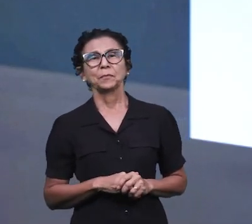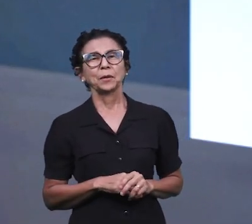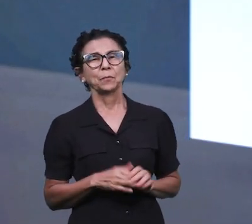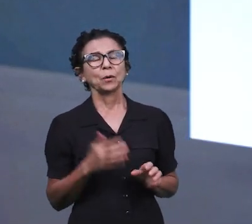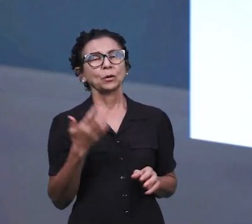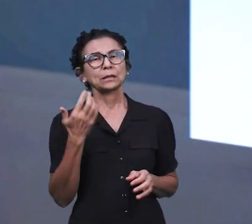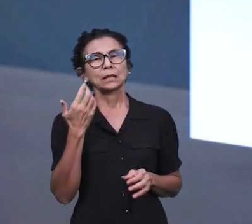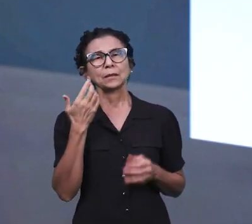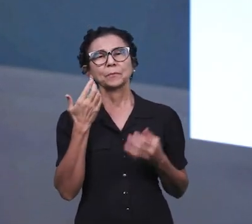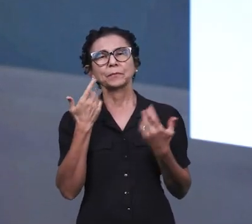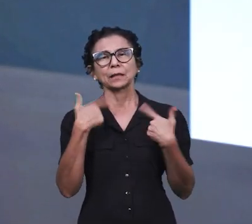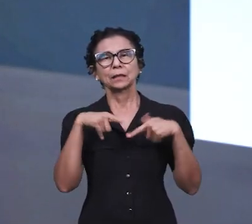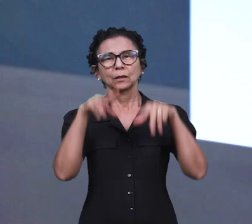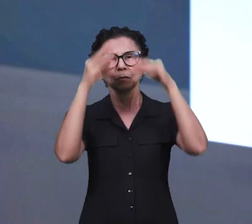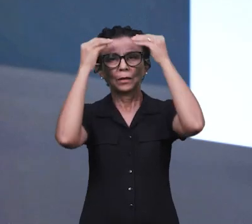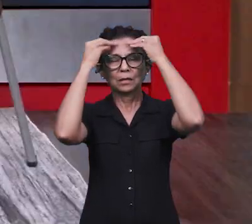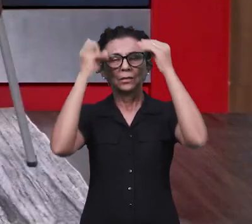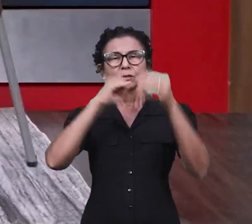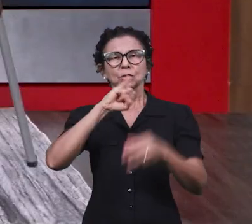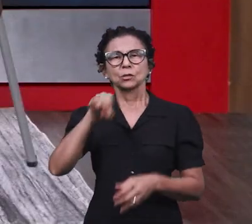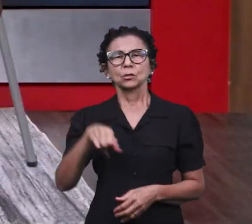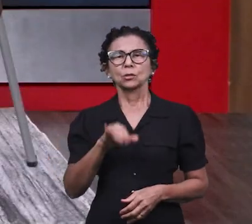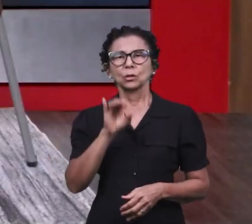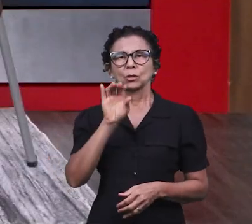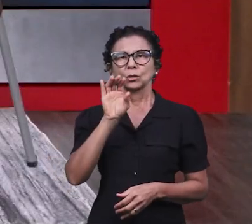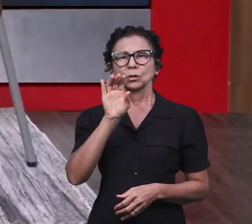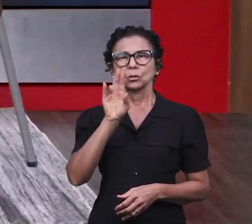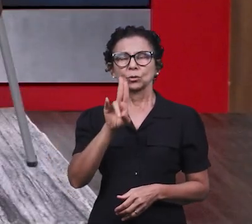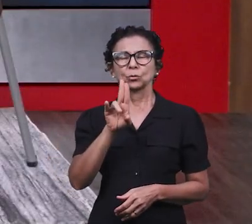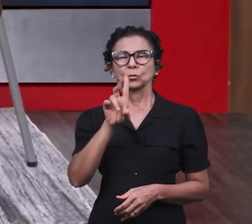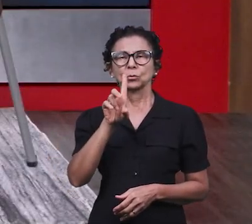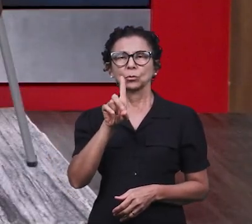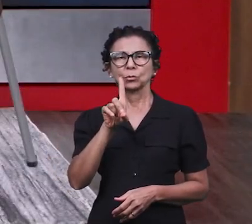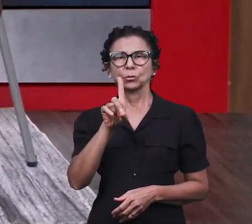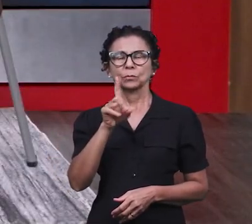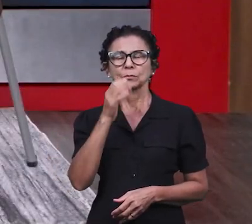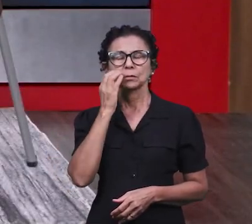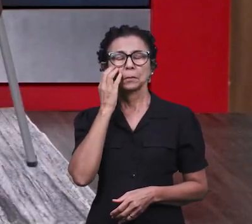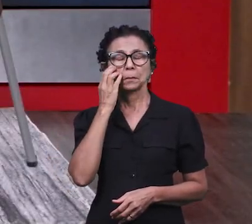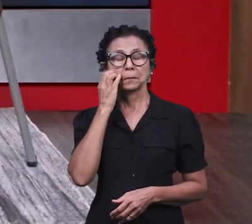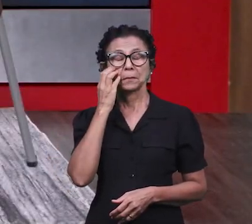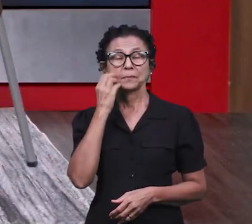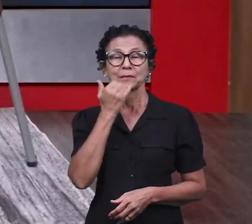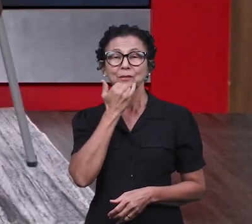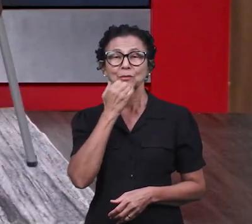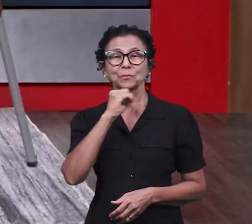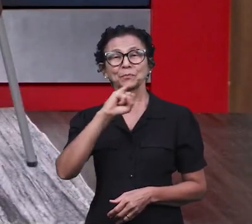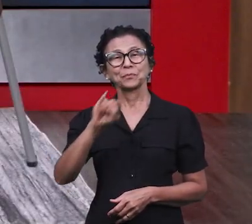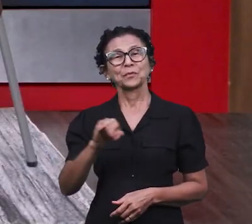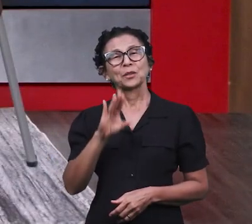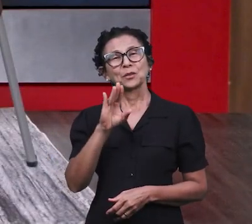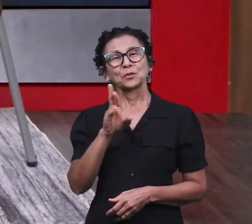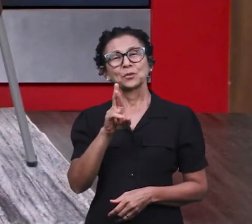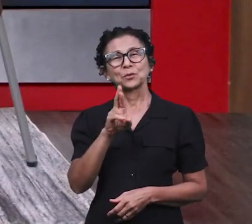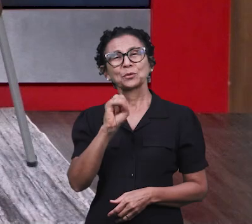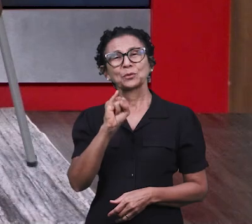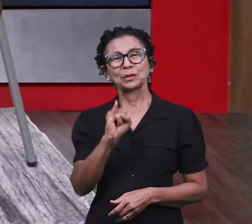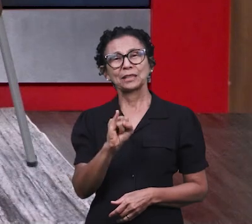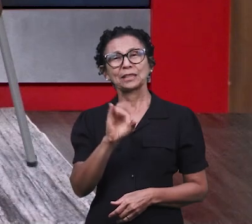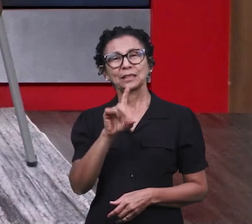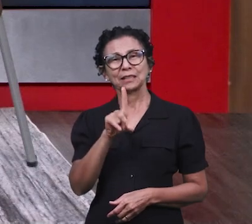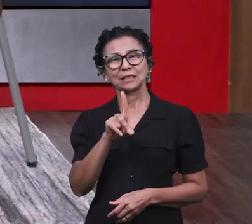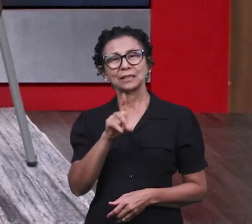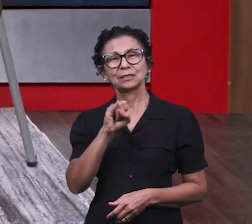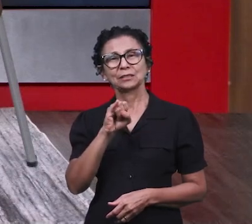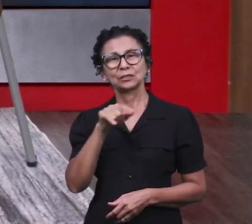né? Agora, esse sistema ele interage com as pessoas de forma completamente virtual, a pessoa em casa, ela vai lá e fala, eu